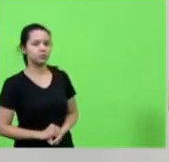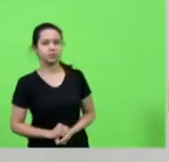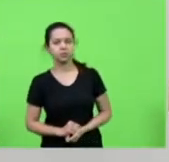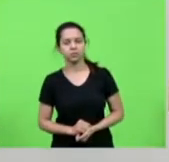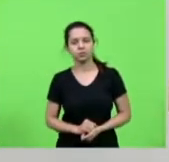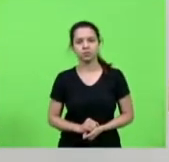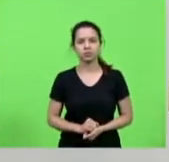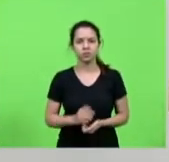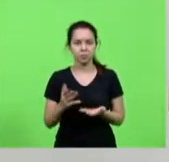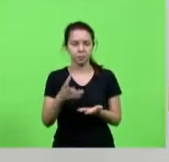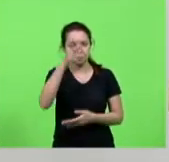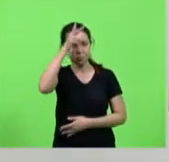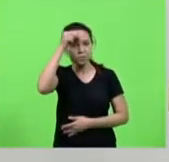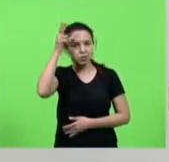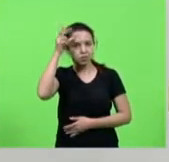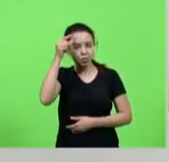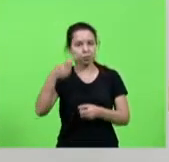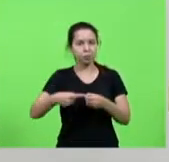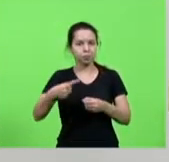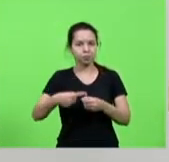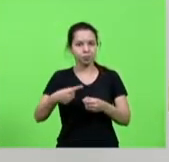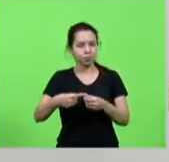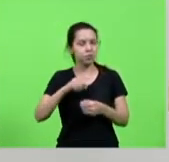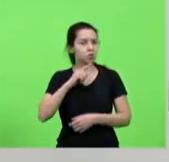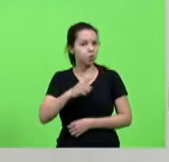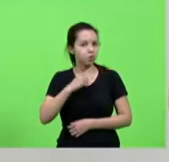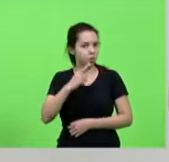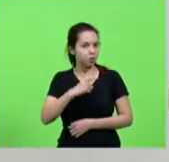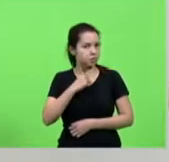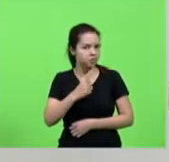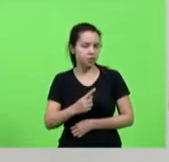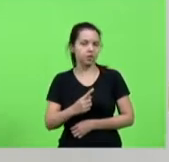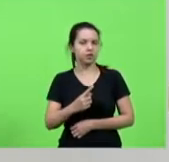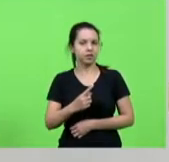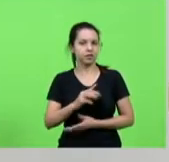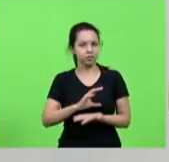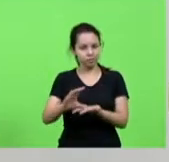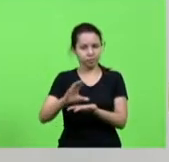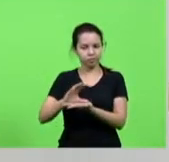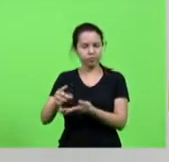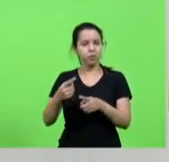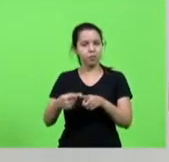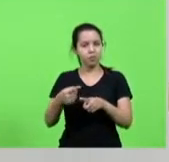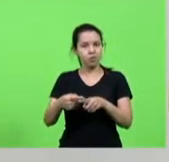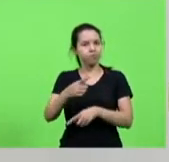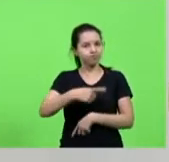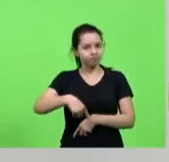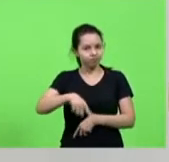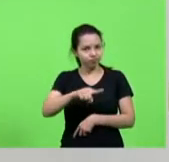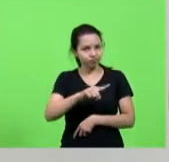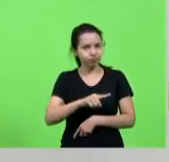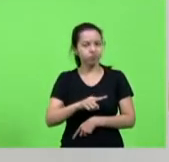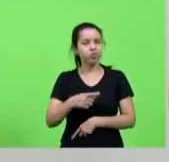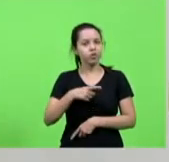dessobrecarregar a Prefeitura Municipal, que não está conseguindo fazer investimentos, porque nós estamos absorvendo tudo isso.